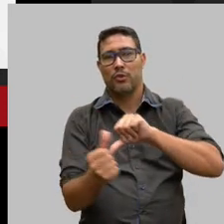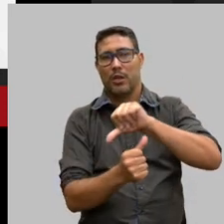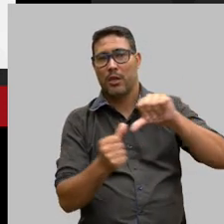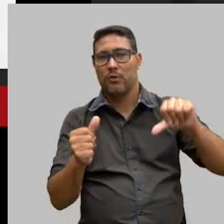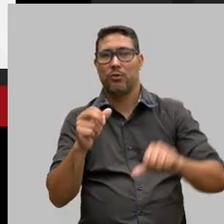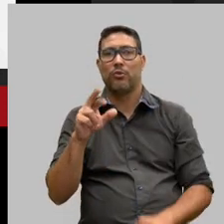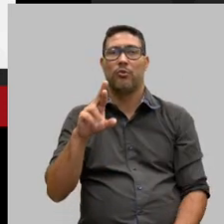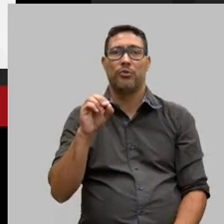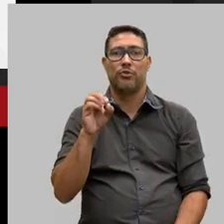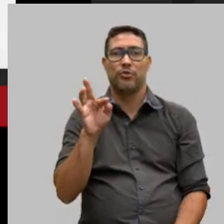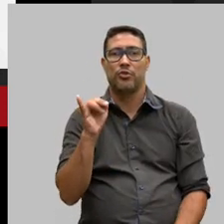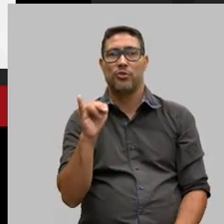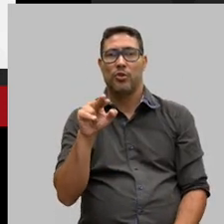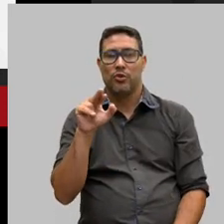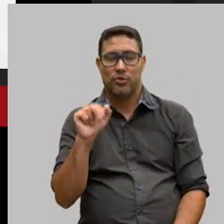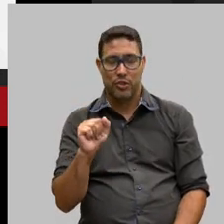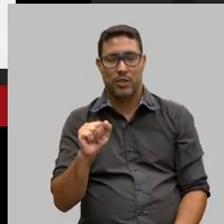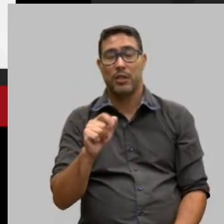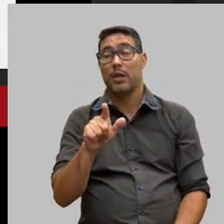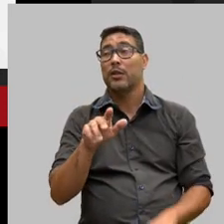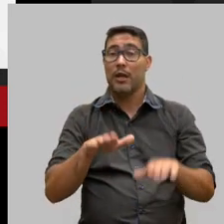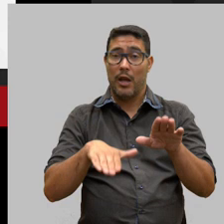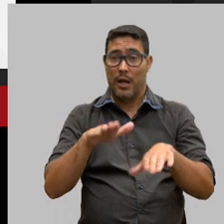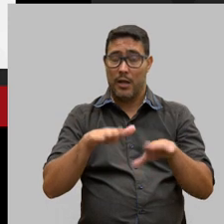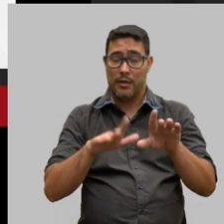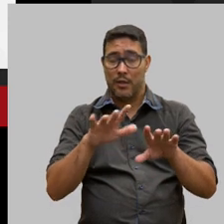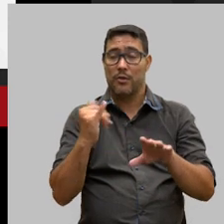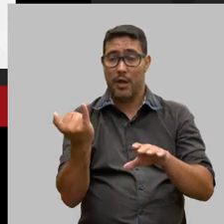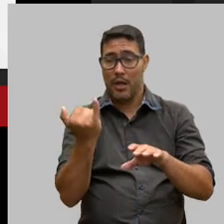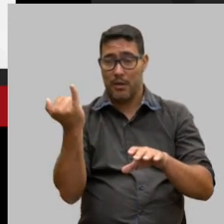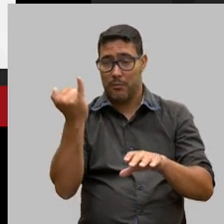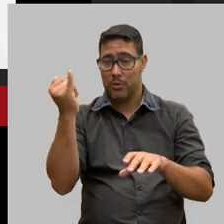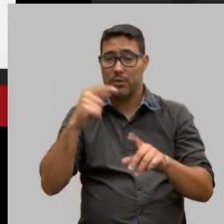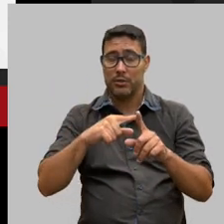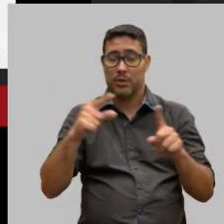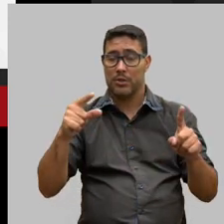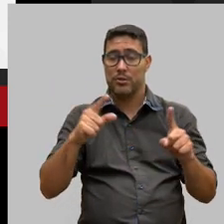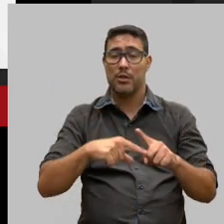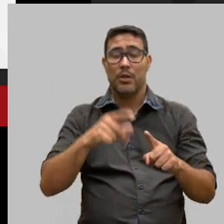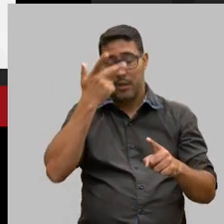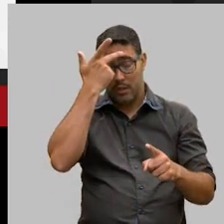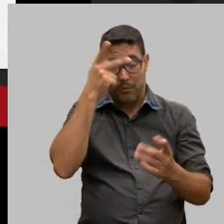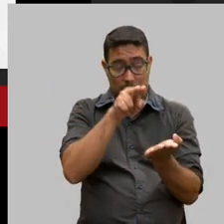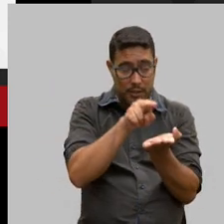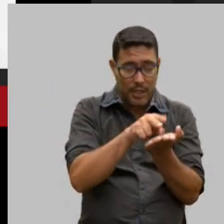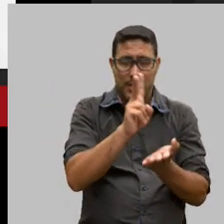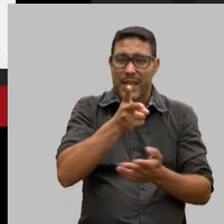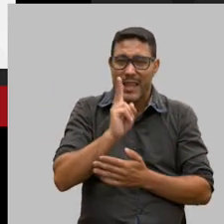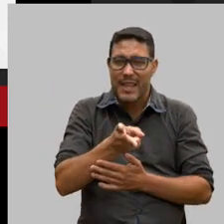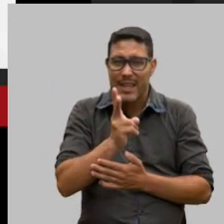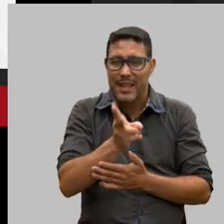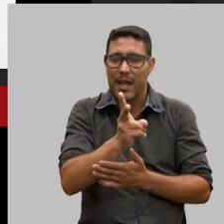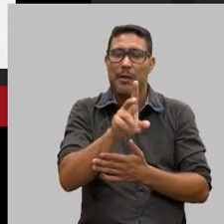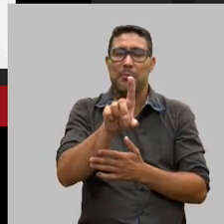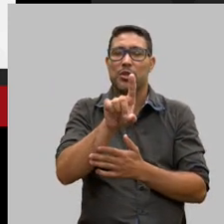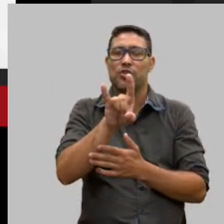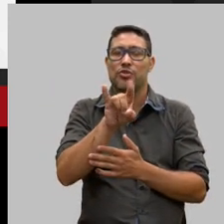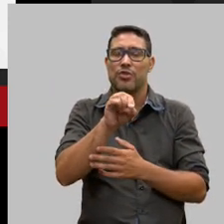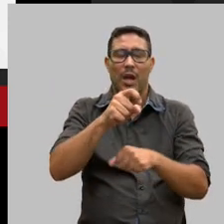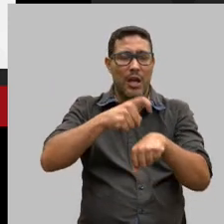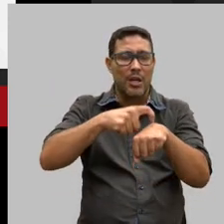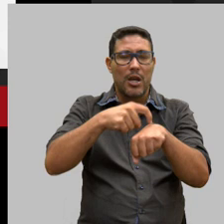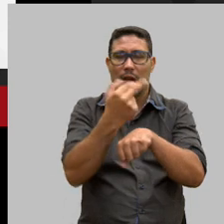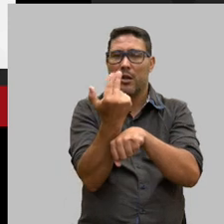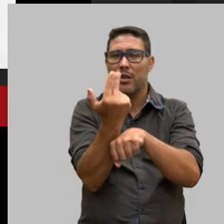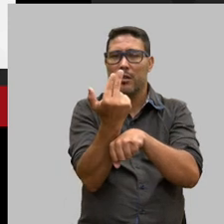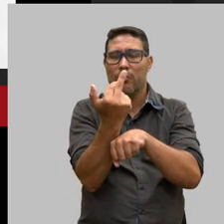importante que o paciente seja sempre agendado no mesmo horário da consulta Isso facilita muito faz pode